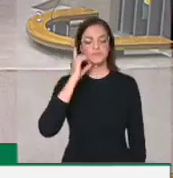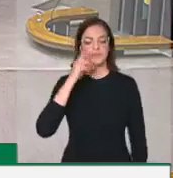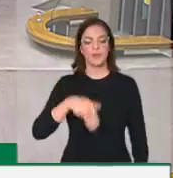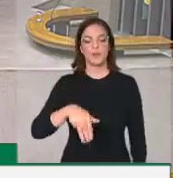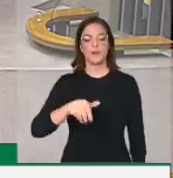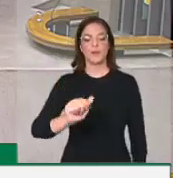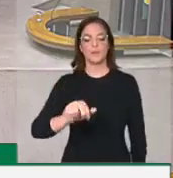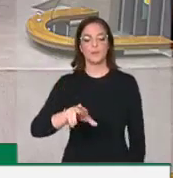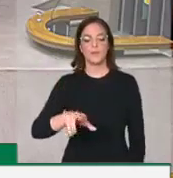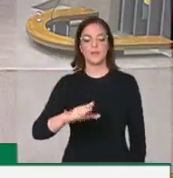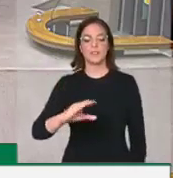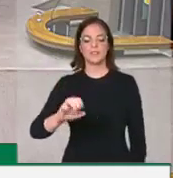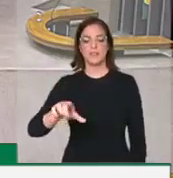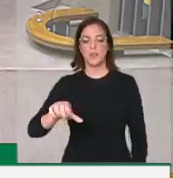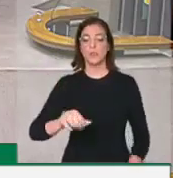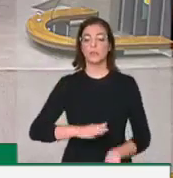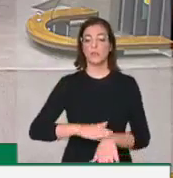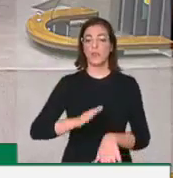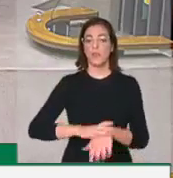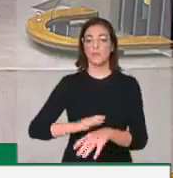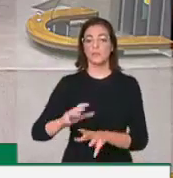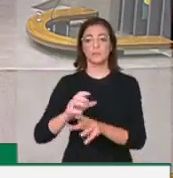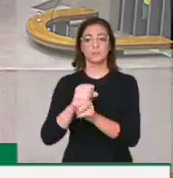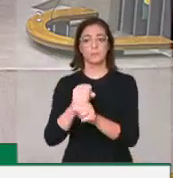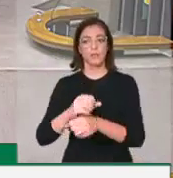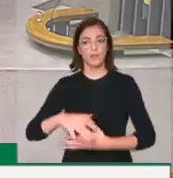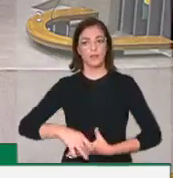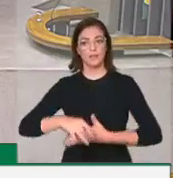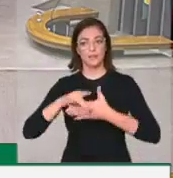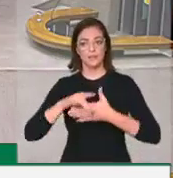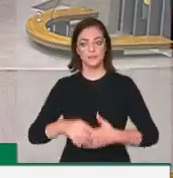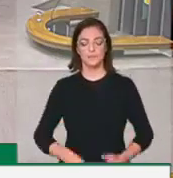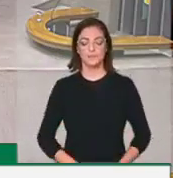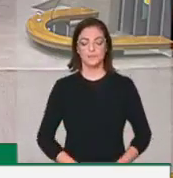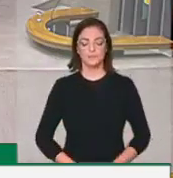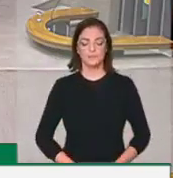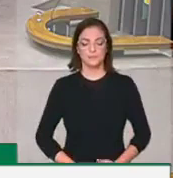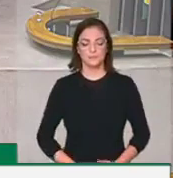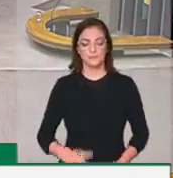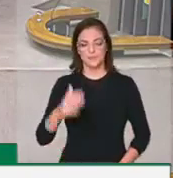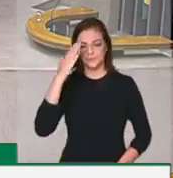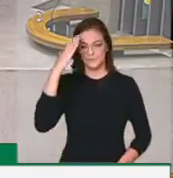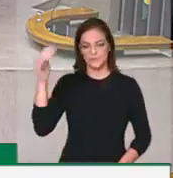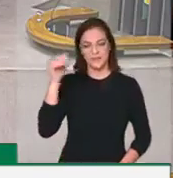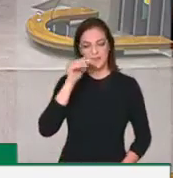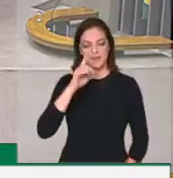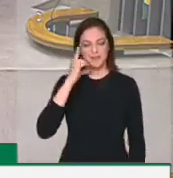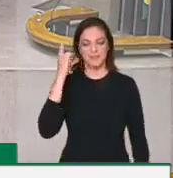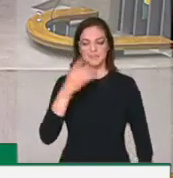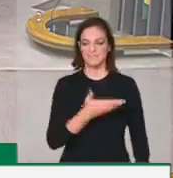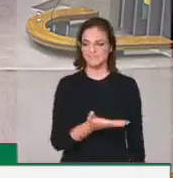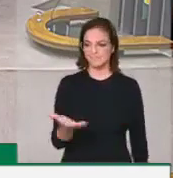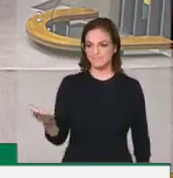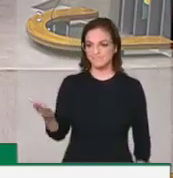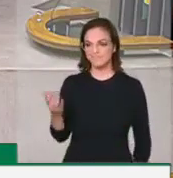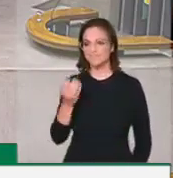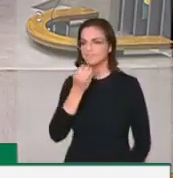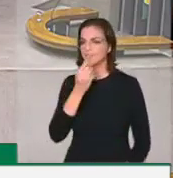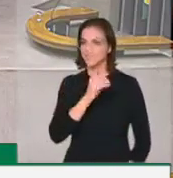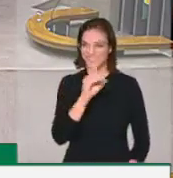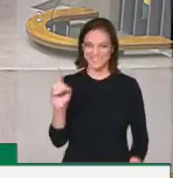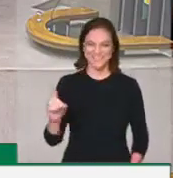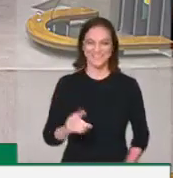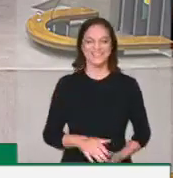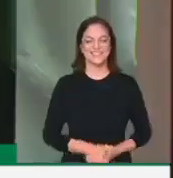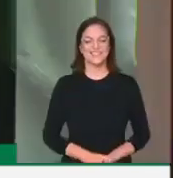o tempo de liderança. Obrigado, deputada Benedita da Silva. Senhoras e senhores deputados, bom dia.